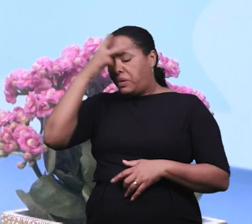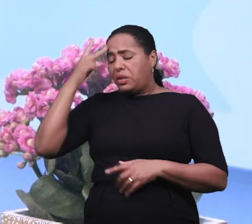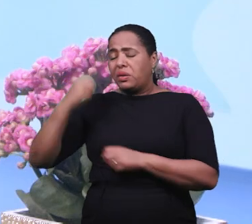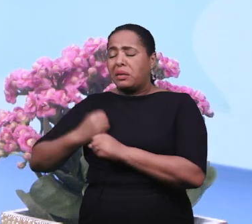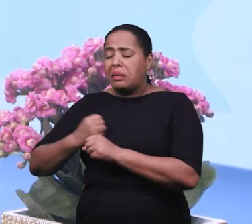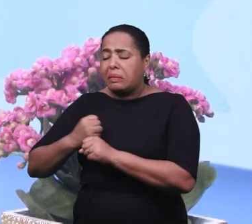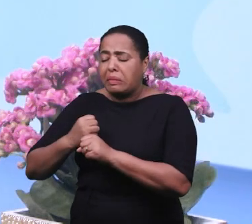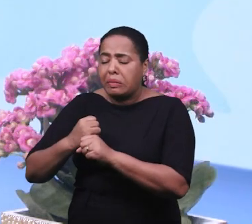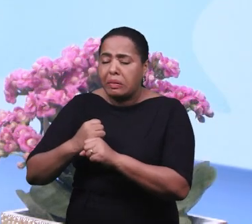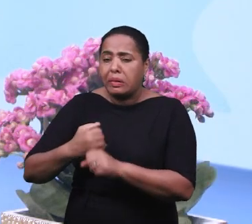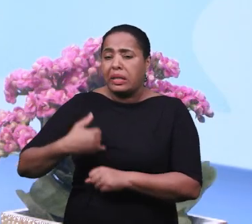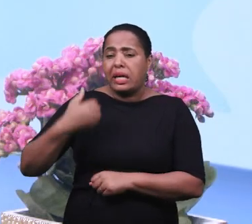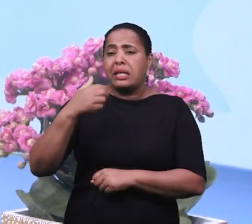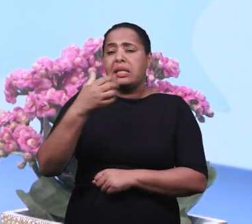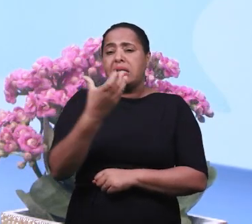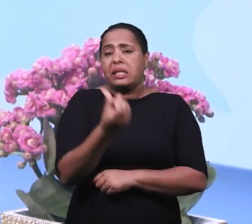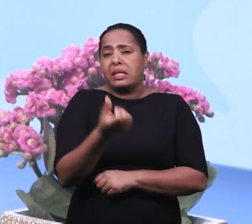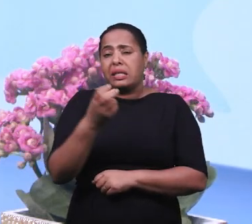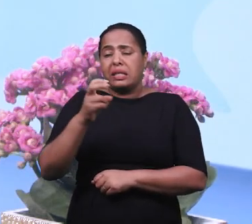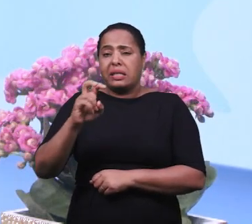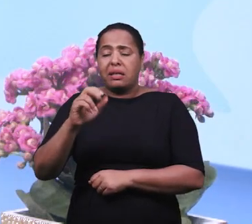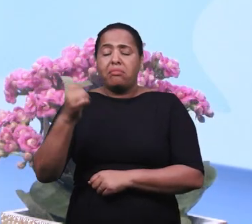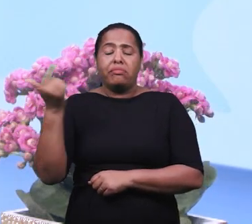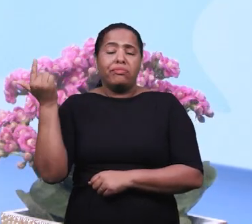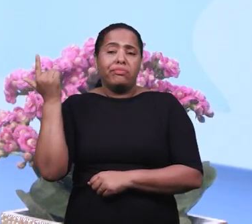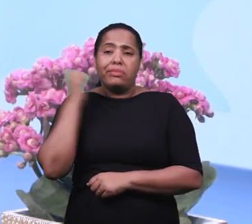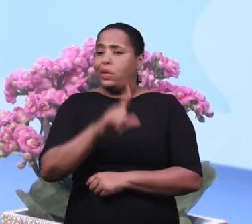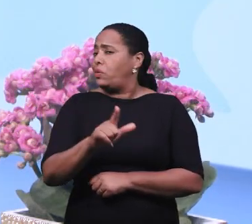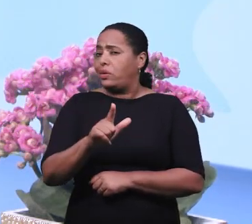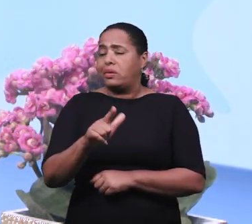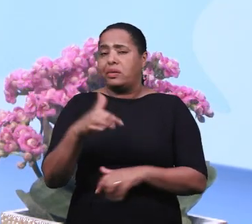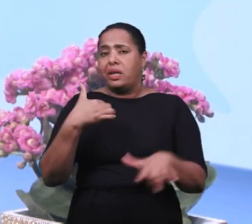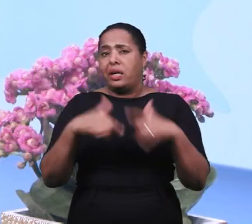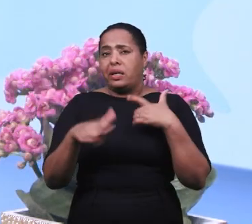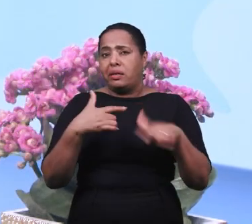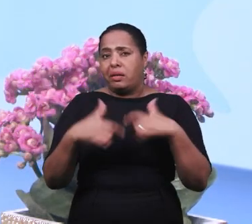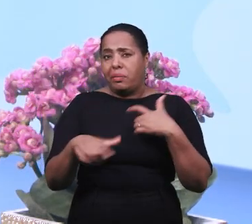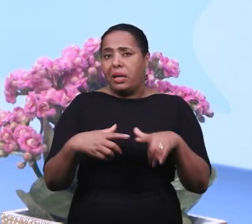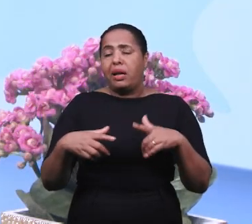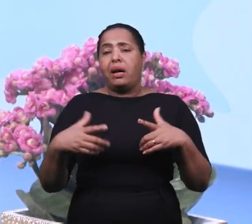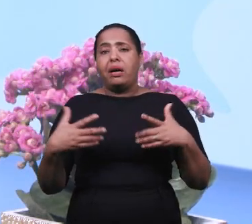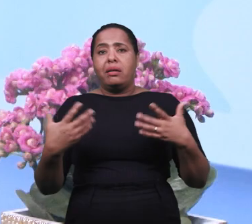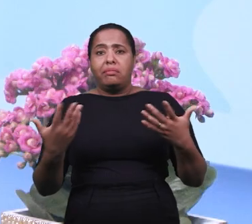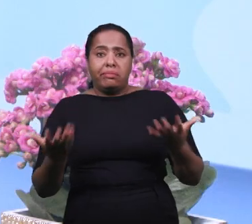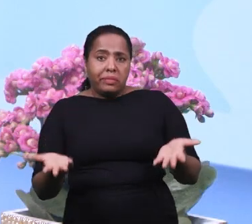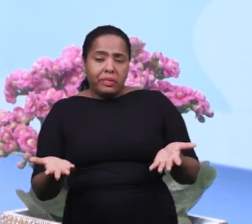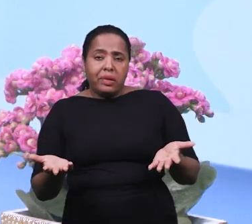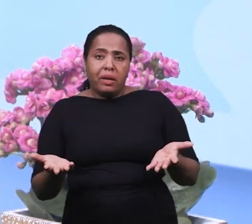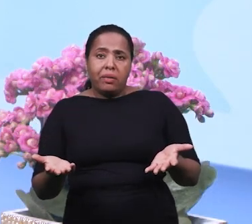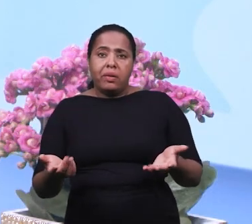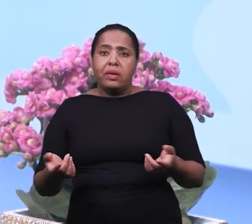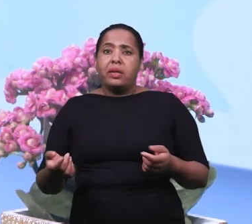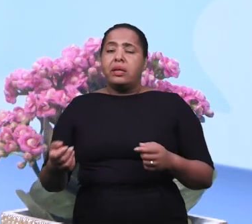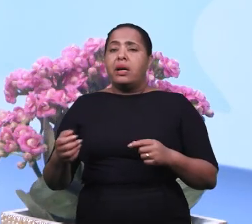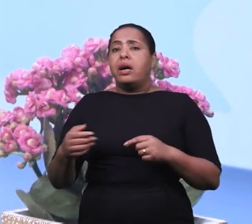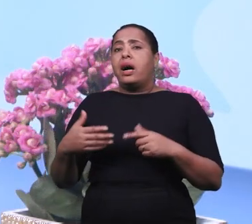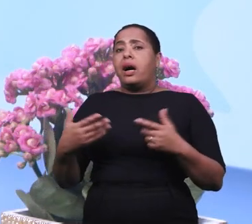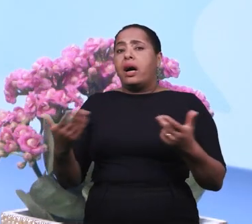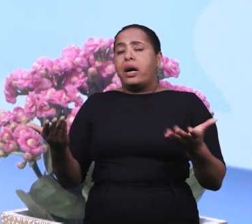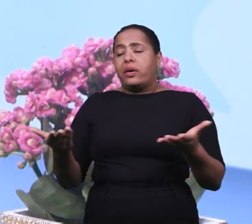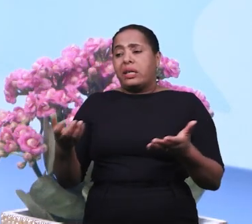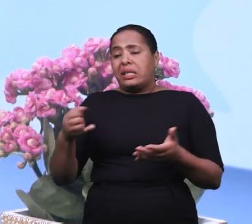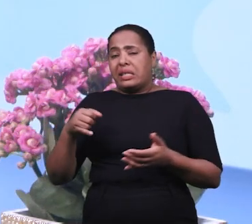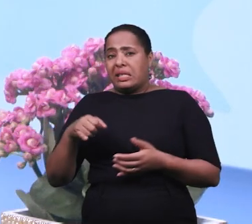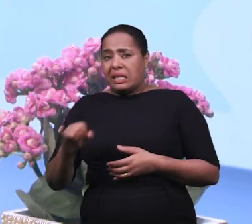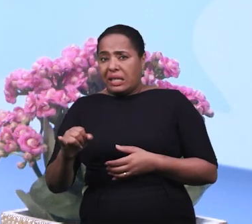está com 65 anos, não tem mais condições de trabalhar, porque se ela tiver condições, né, ela precisa trabalhar e contribuir para o INSS, está tudo certo. Agora, se ela